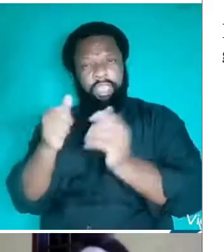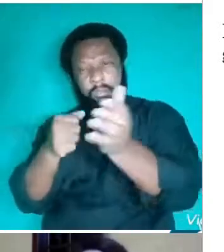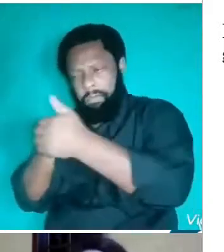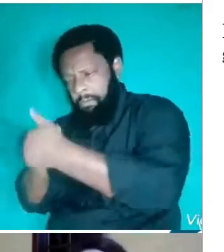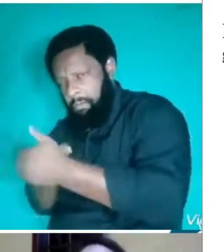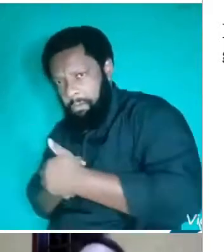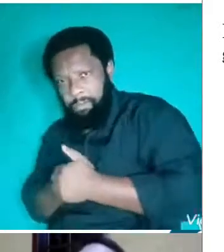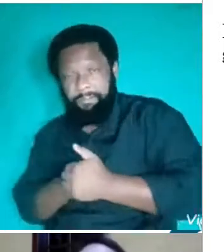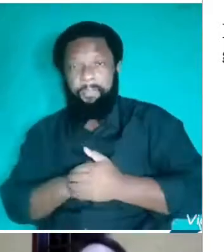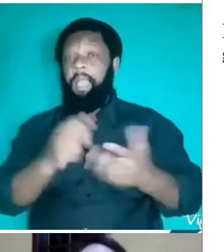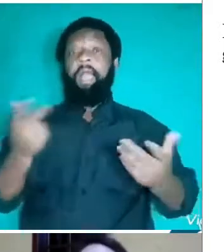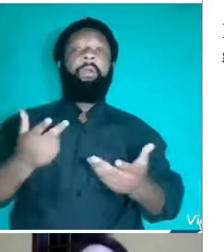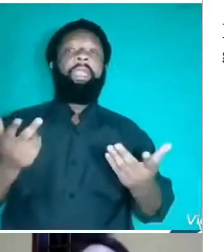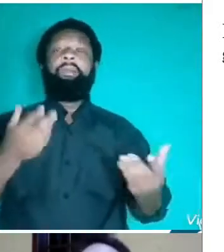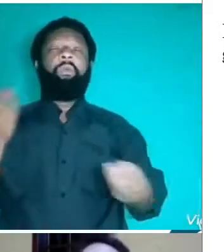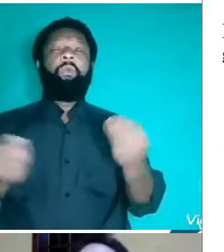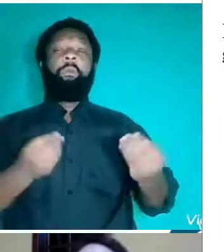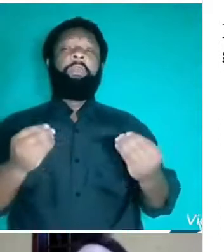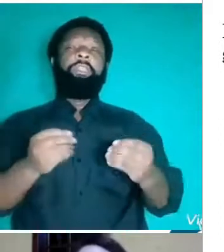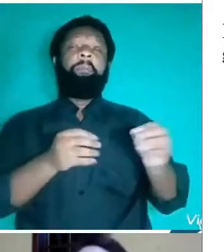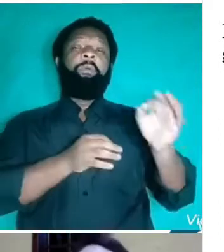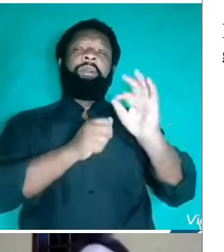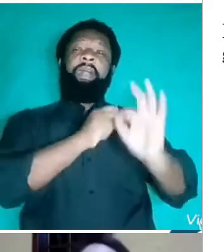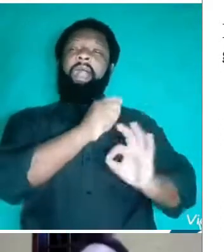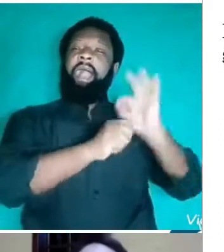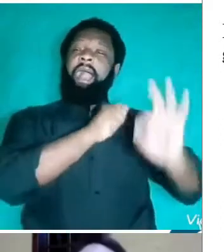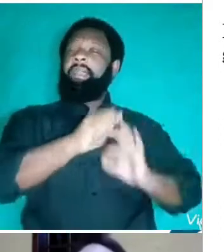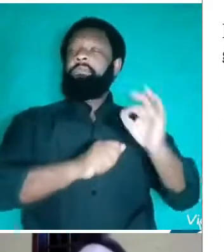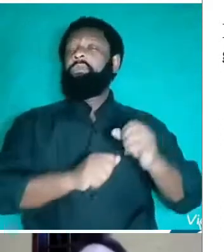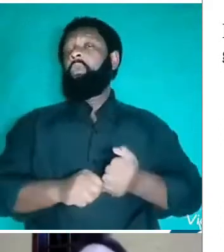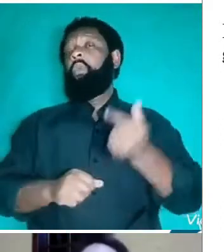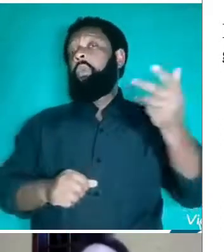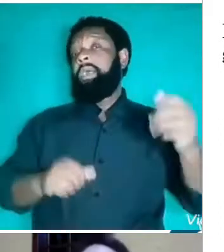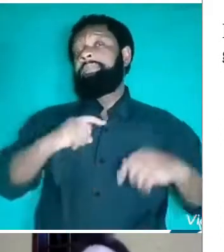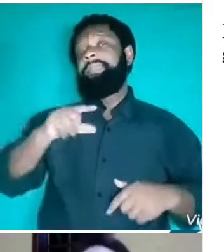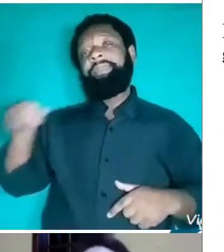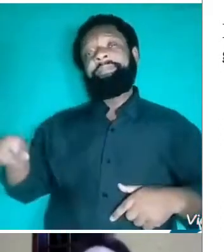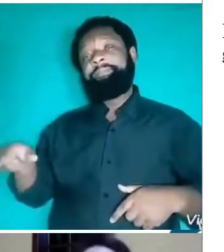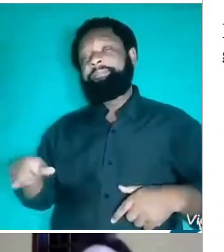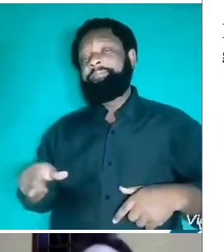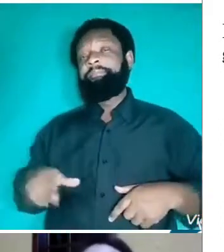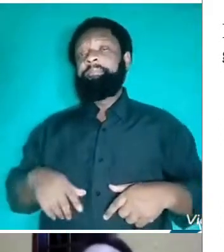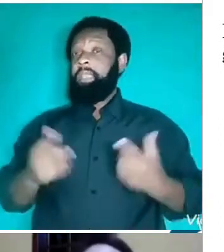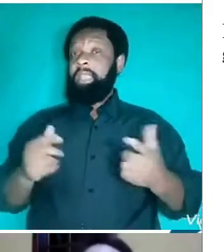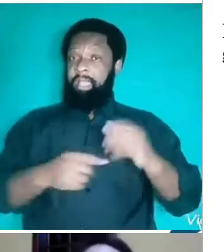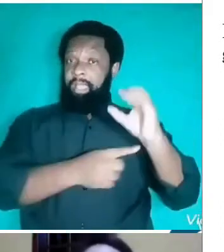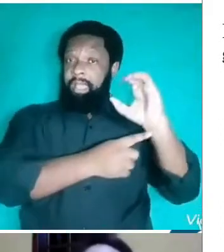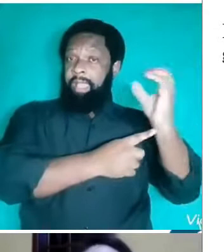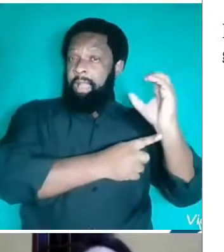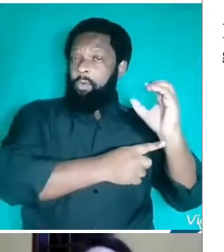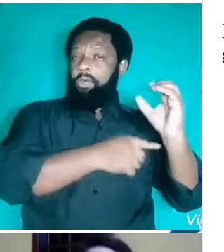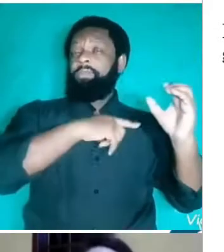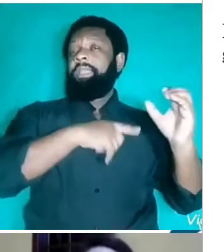aí subentendidos. Então, vamos ver quantos átomos, né, nós temos nessa estrutura. De